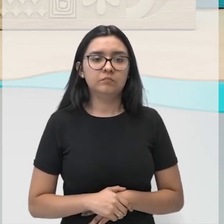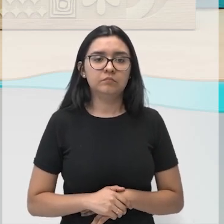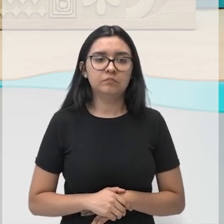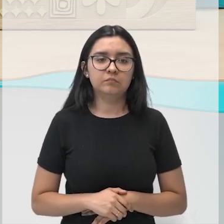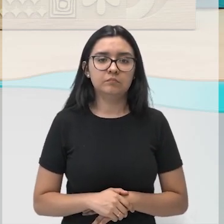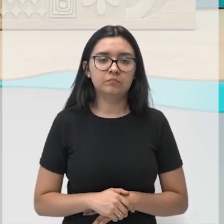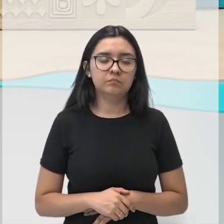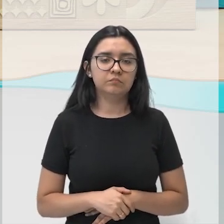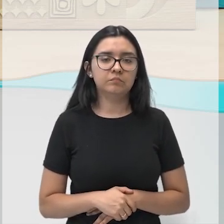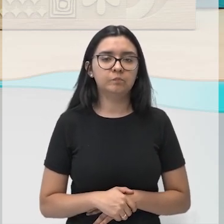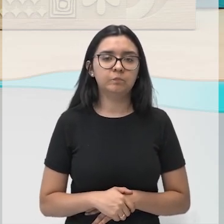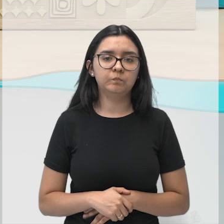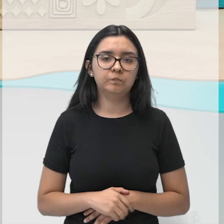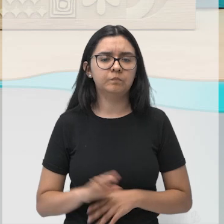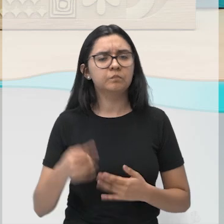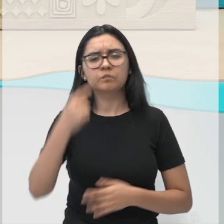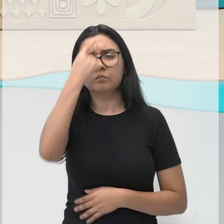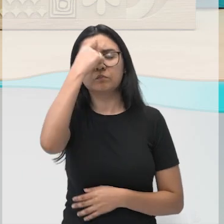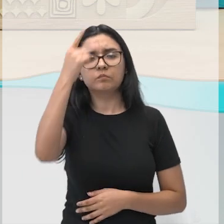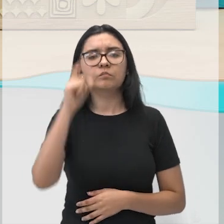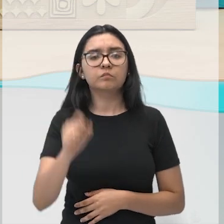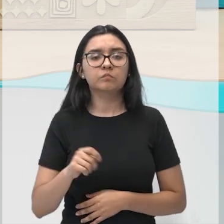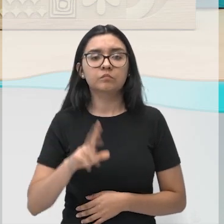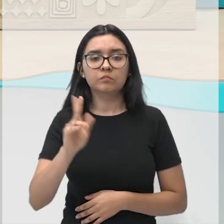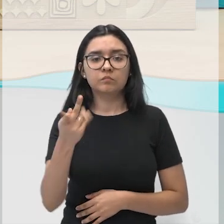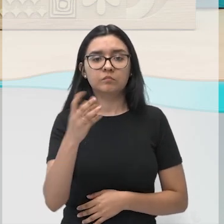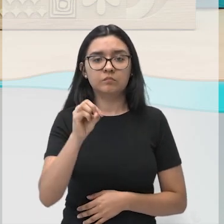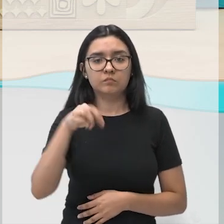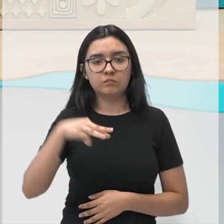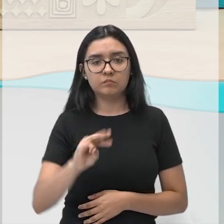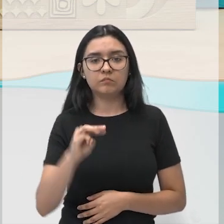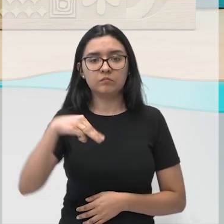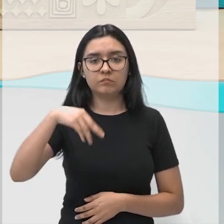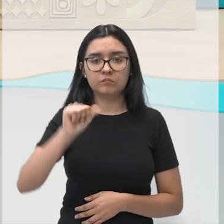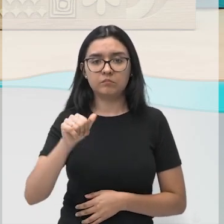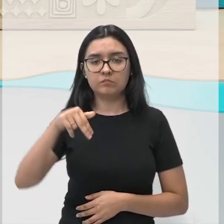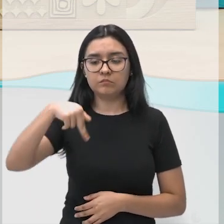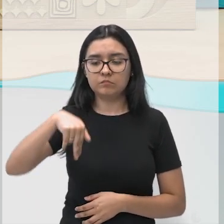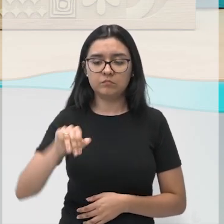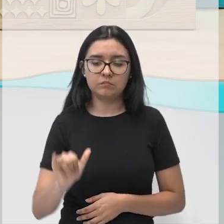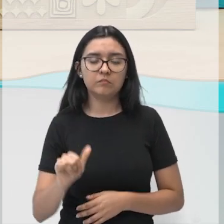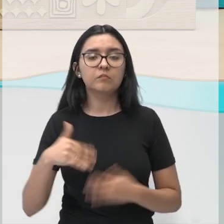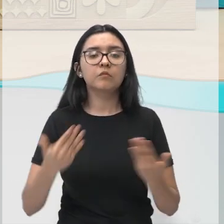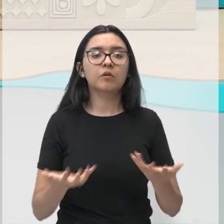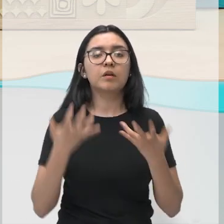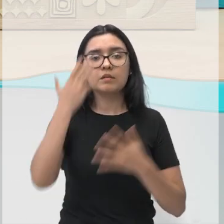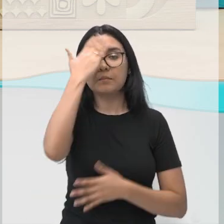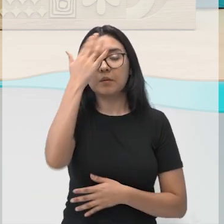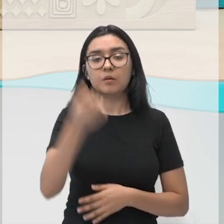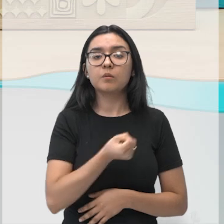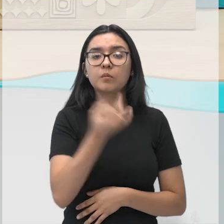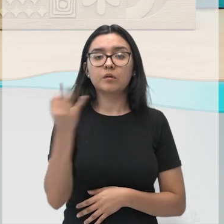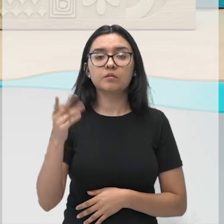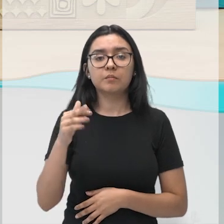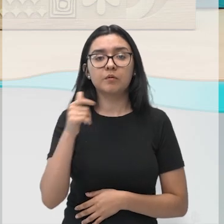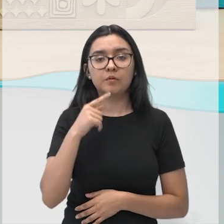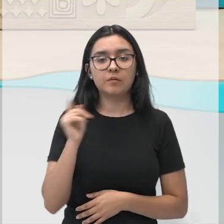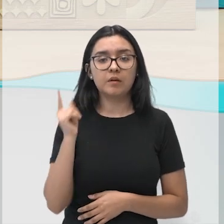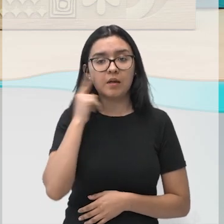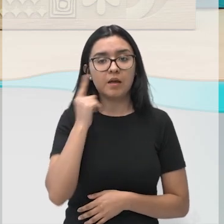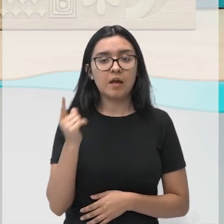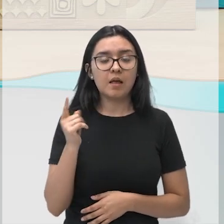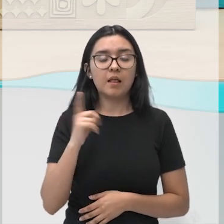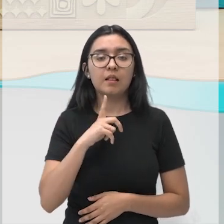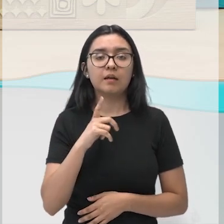ideia do how many mesmo? Quantidade. Eu quero saber quantos irmãos ela tem, ok? Eu